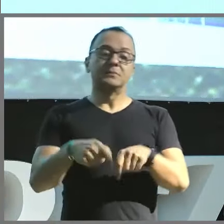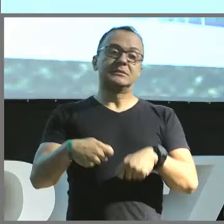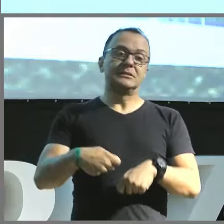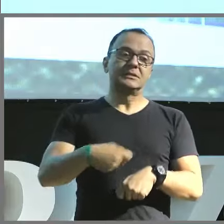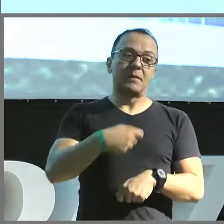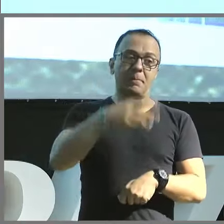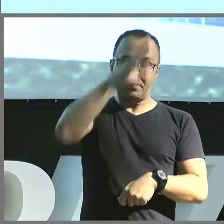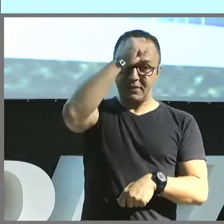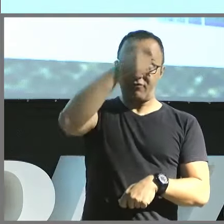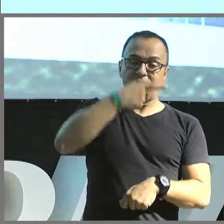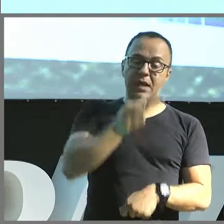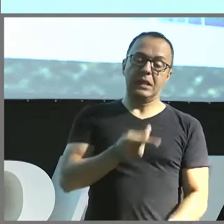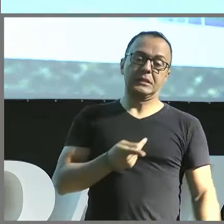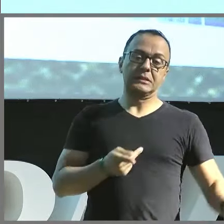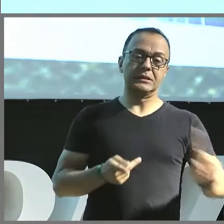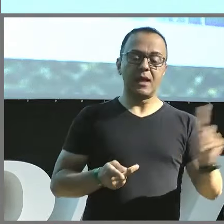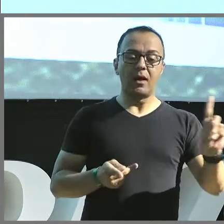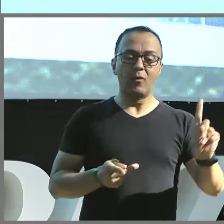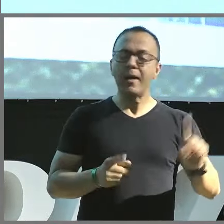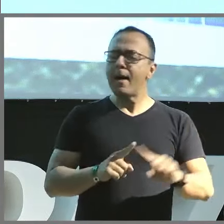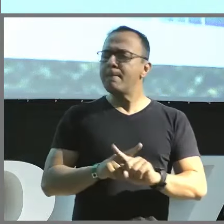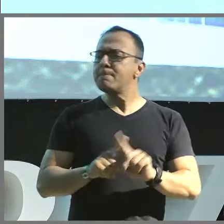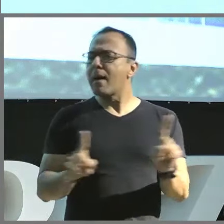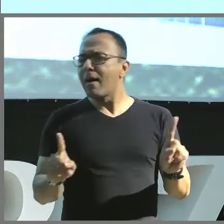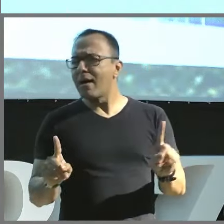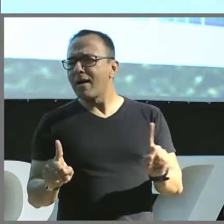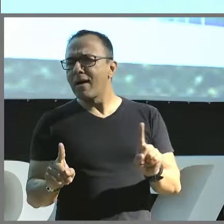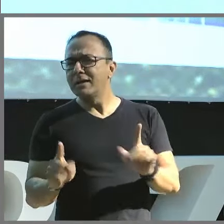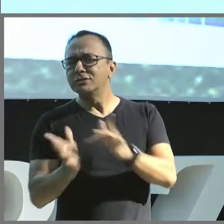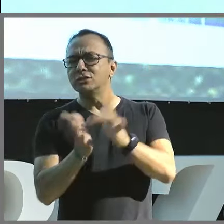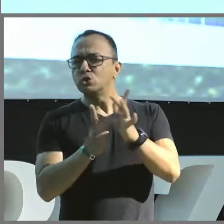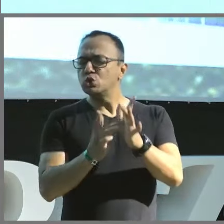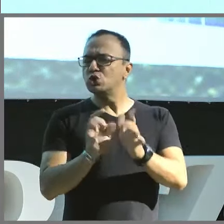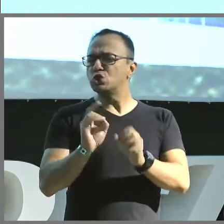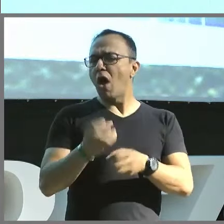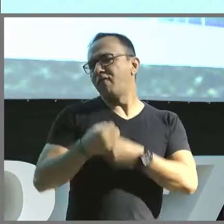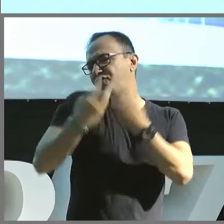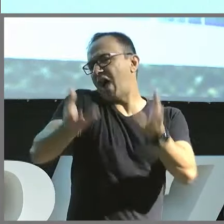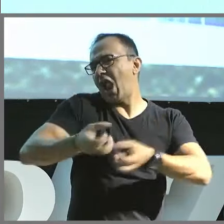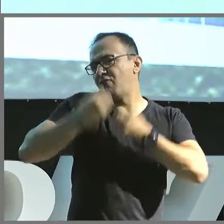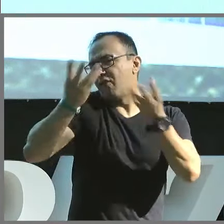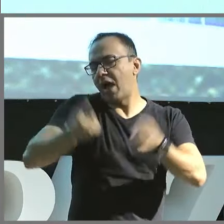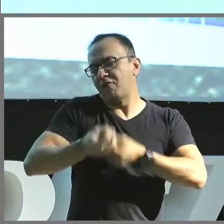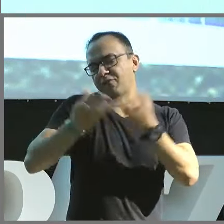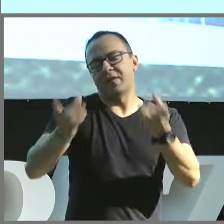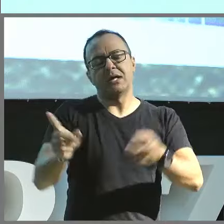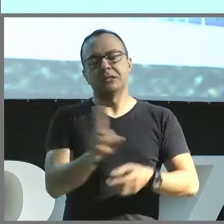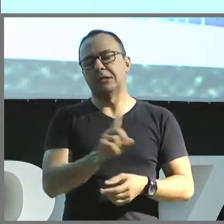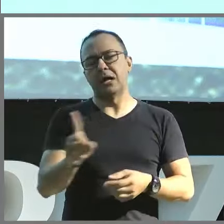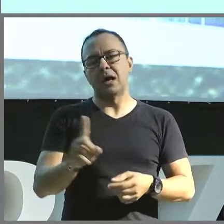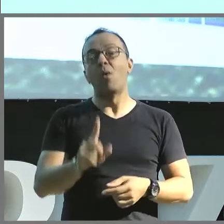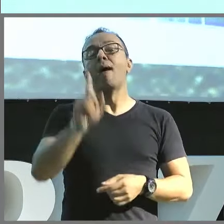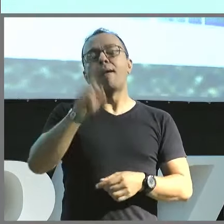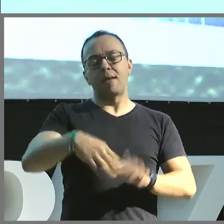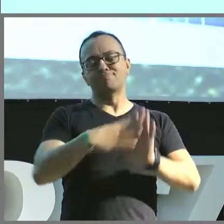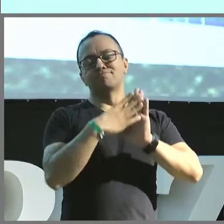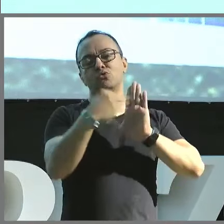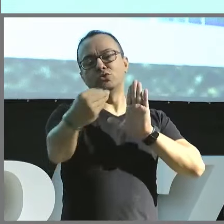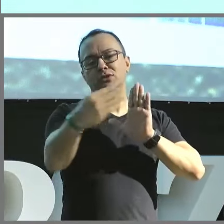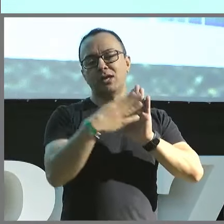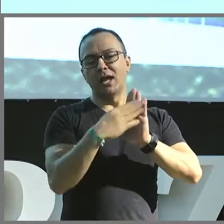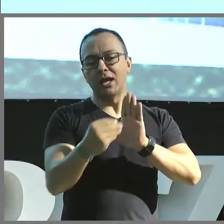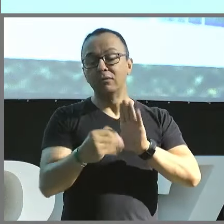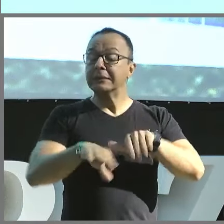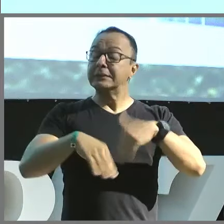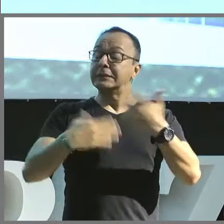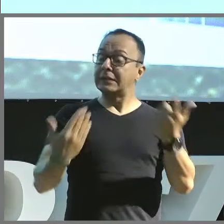fala, que não ficou só na fala, porque antes que se pudesse estabelecer 3 dias, ele retornou, e